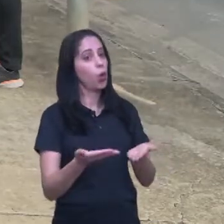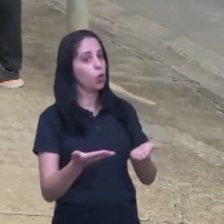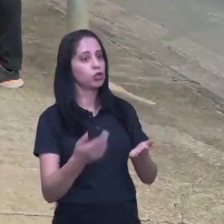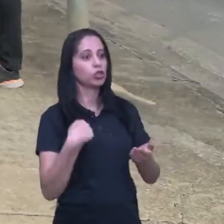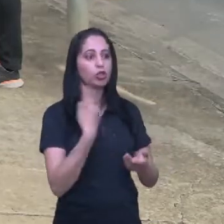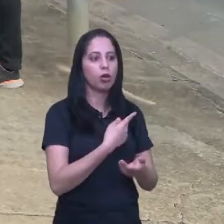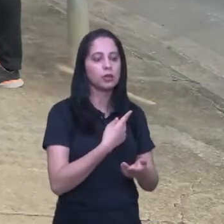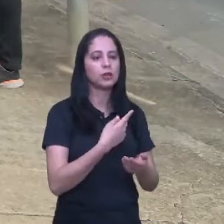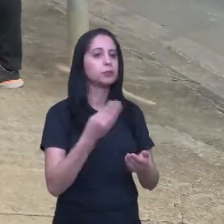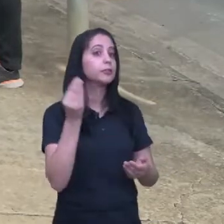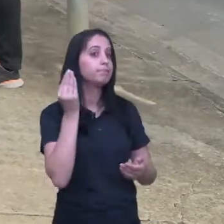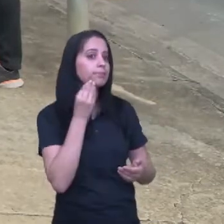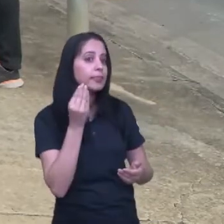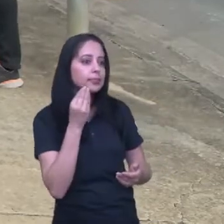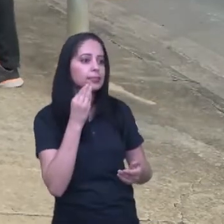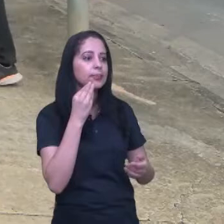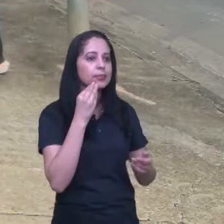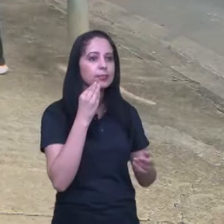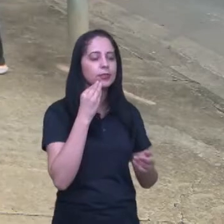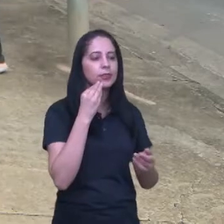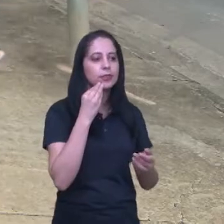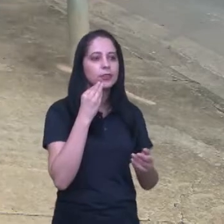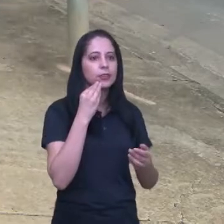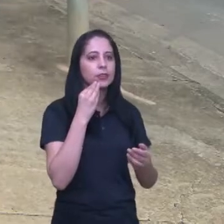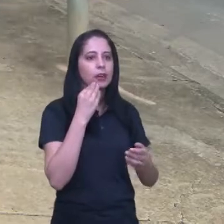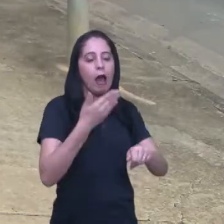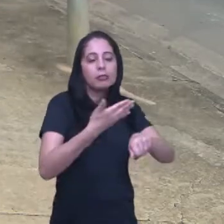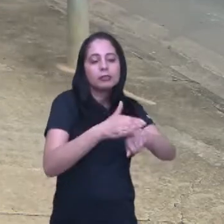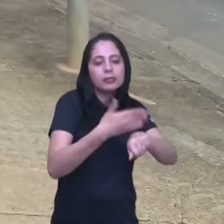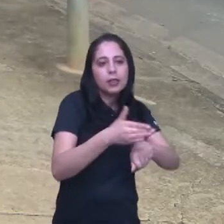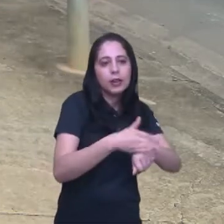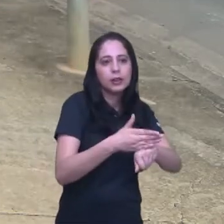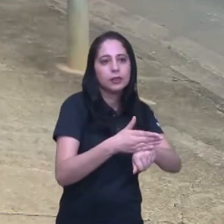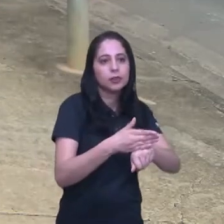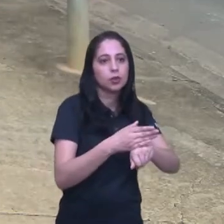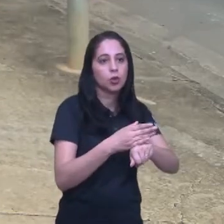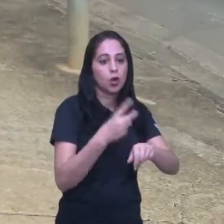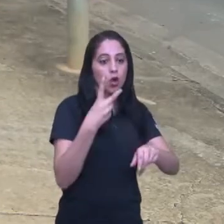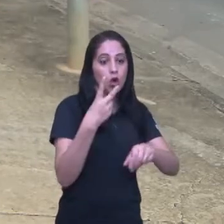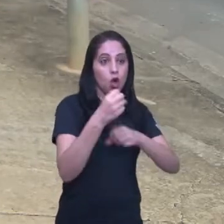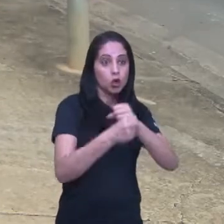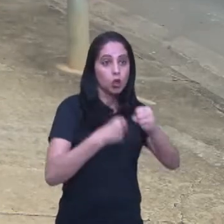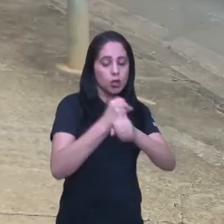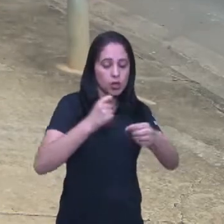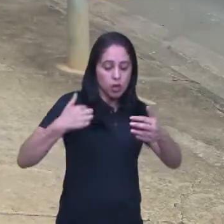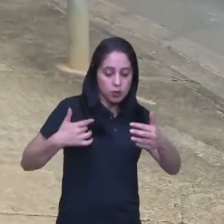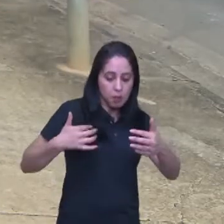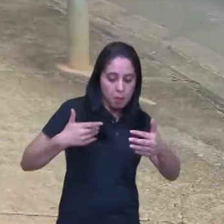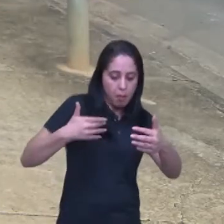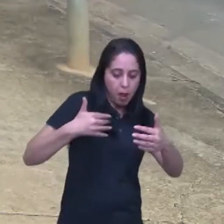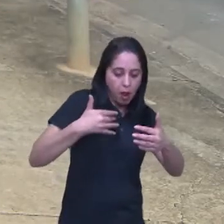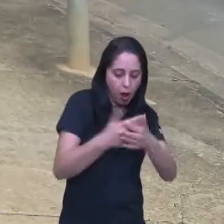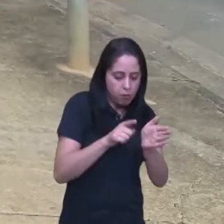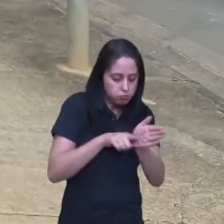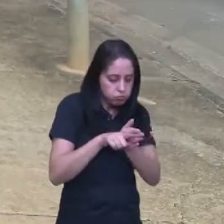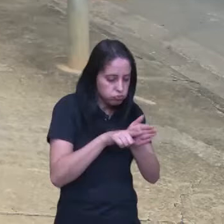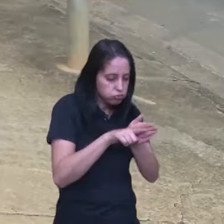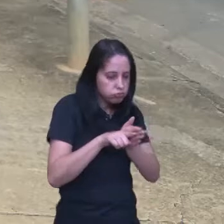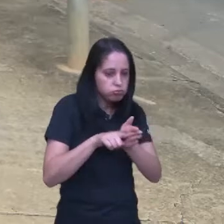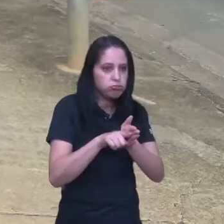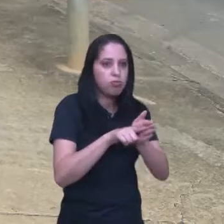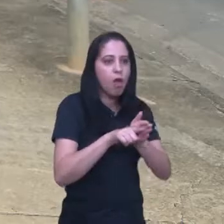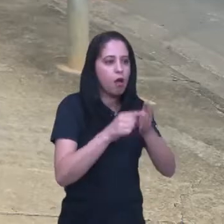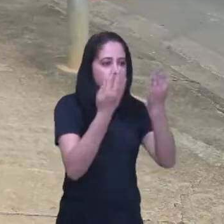criado agora então nós hoje estamos testando ele levou cerca de dois anos para fazer todo estudo levantamento